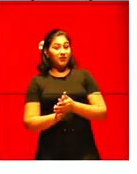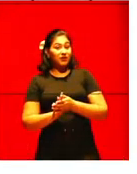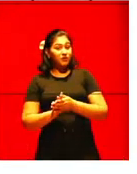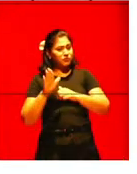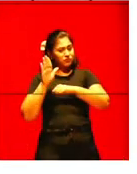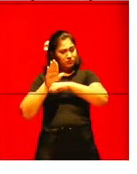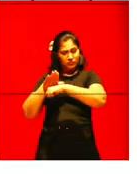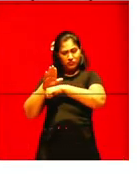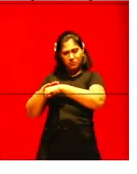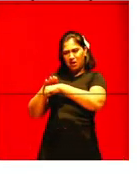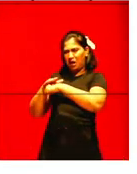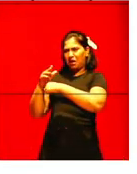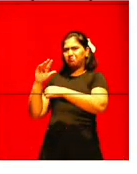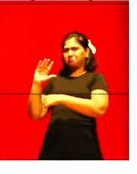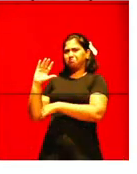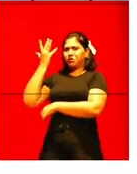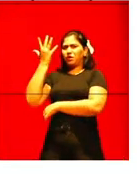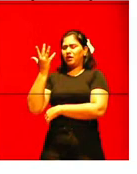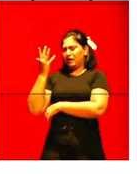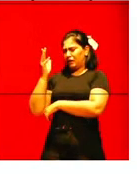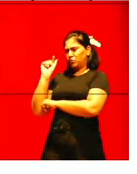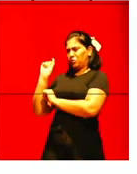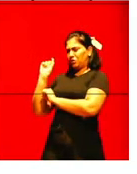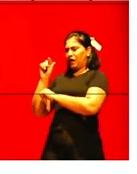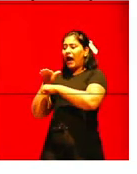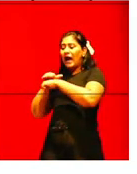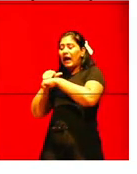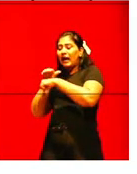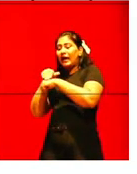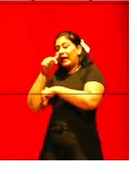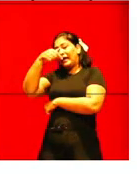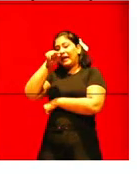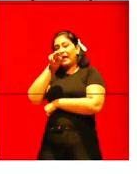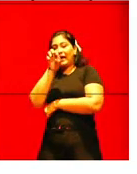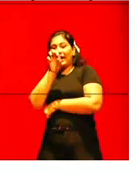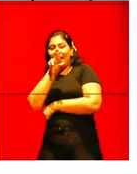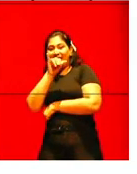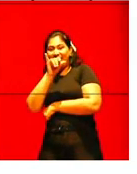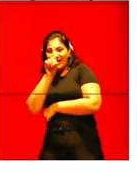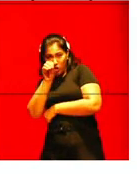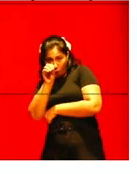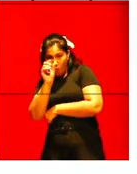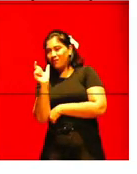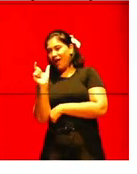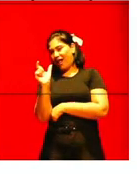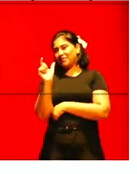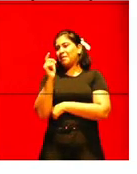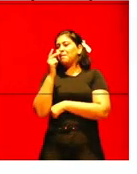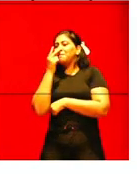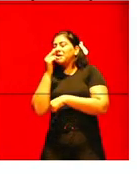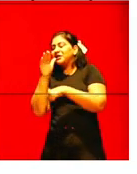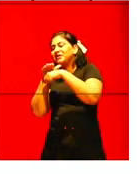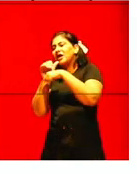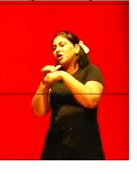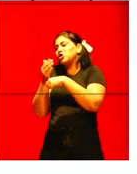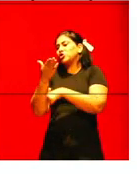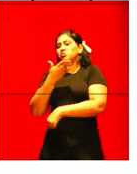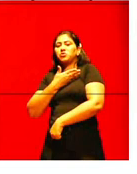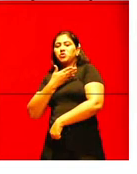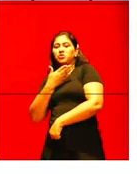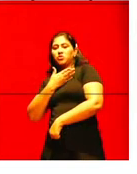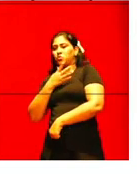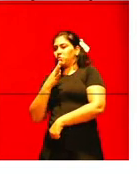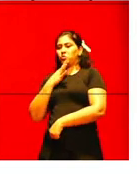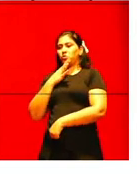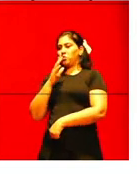um quase desconhecido de querido é um carinho inventado pelo carioca para tratar bem quem ainda não